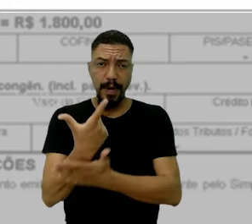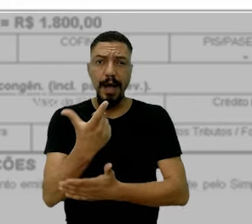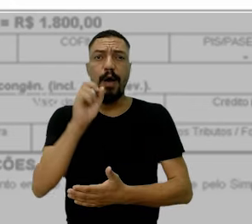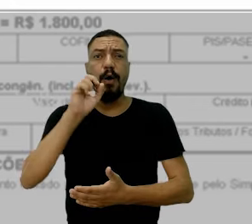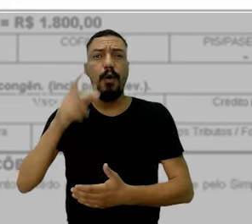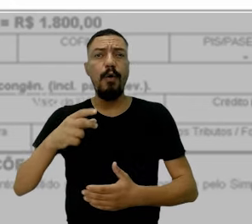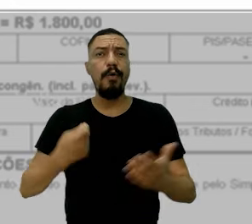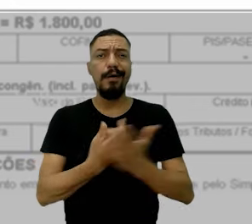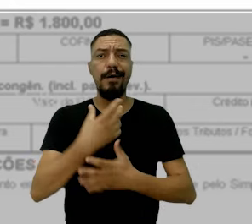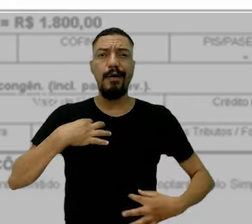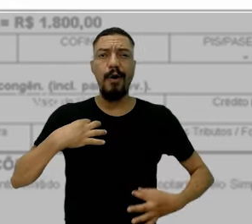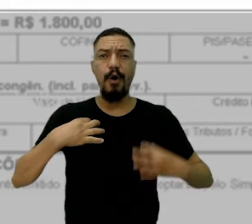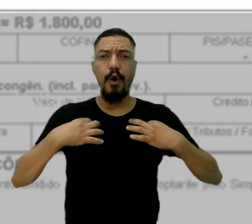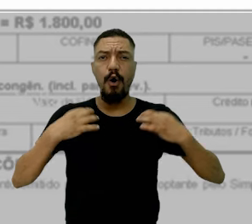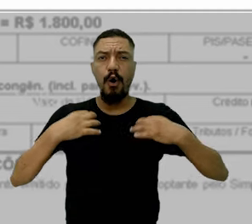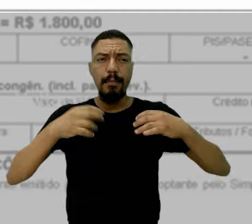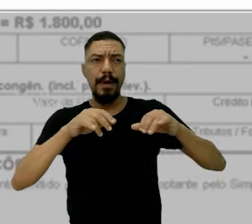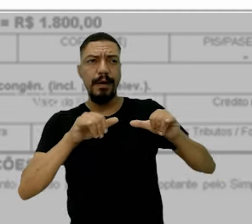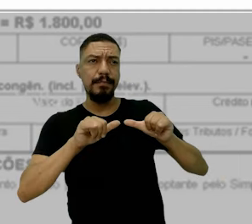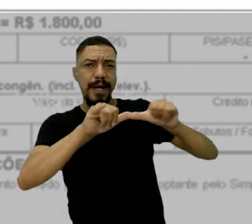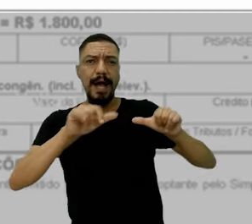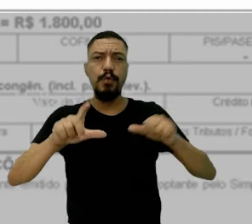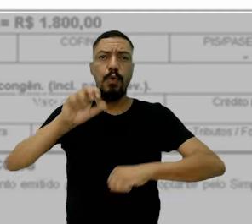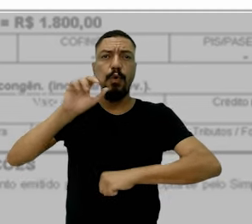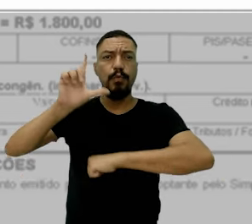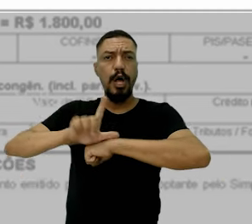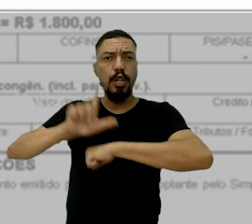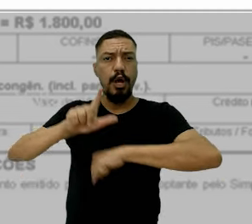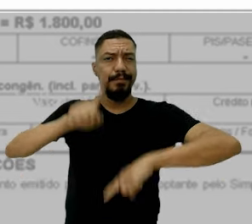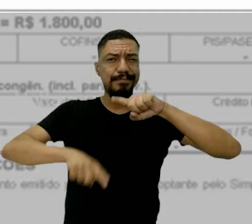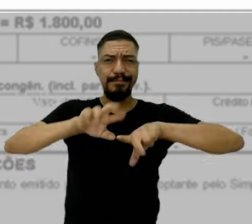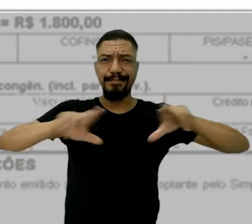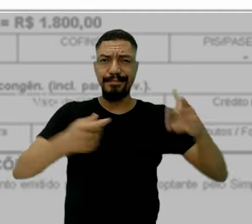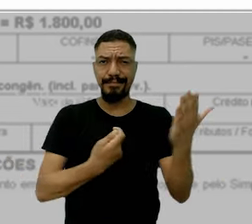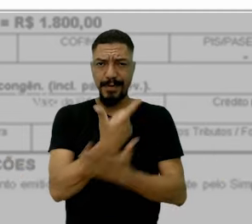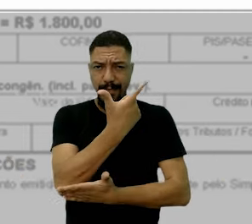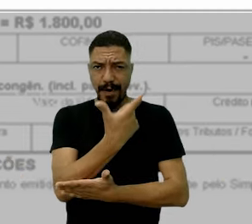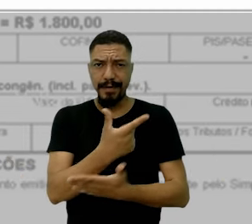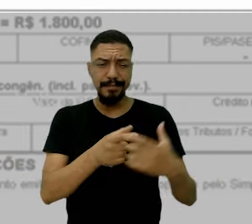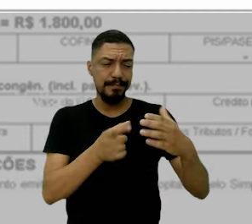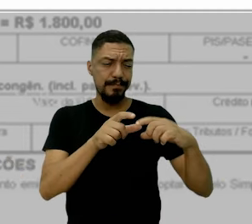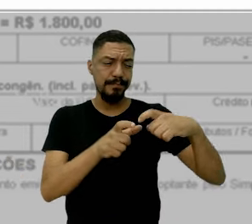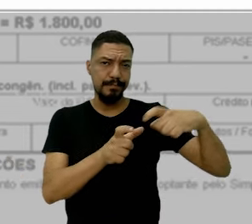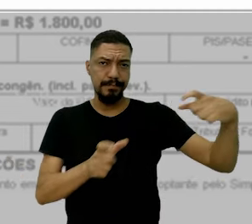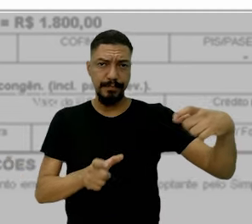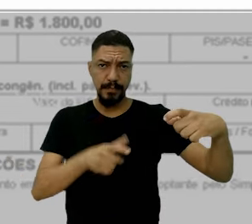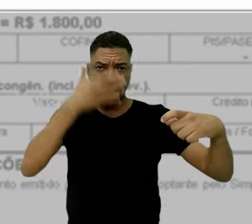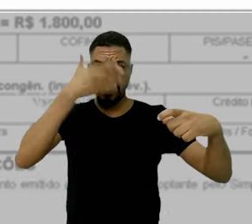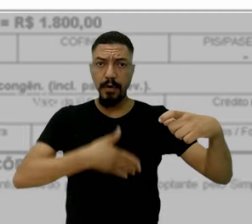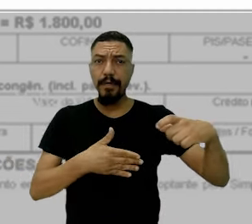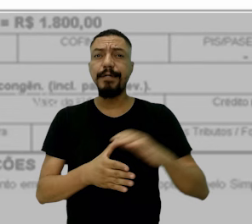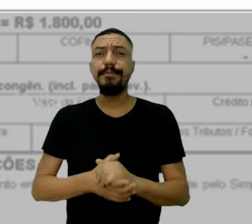equipe, que pode ser de um figurino que eu comprei no mercadinho ou na loja de aviamentos, etc. Então, o que eu